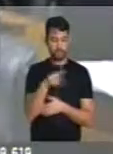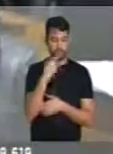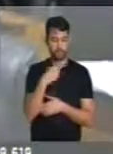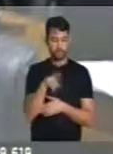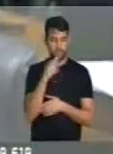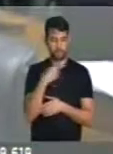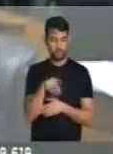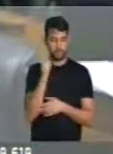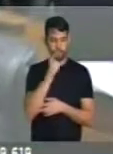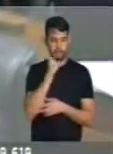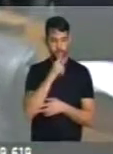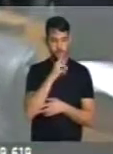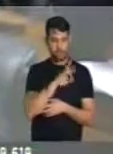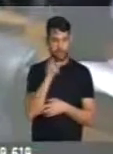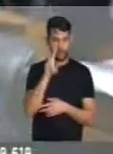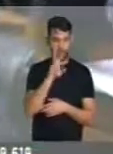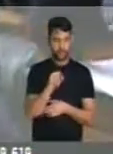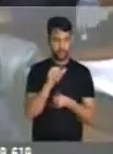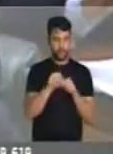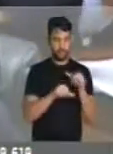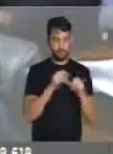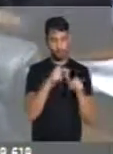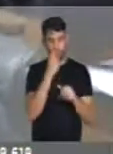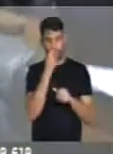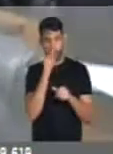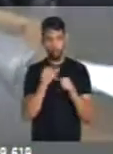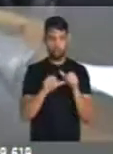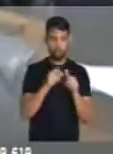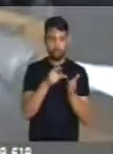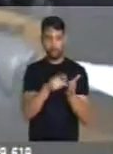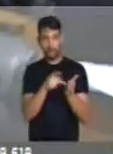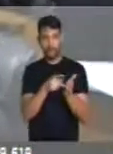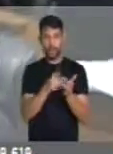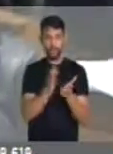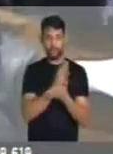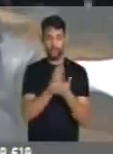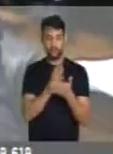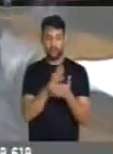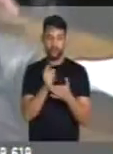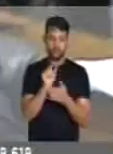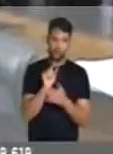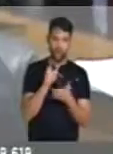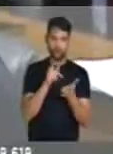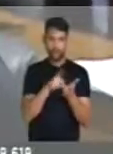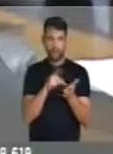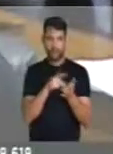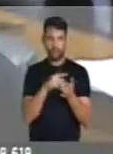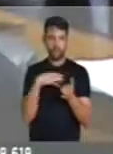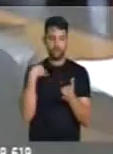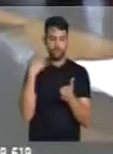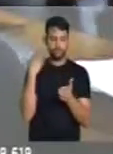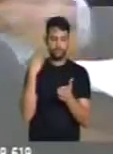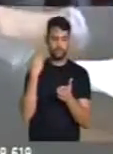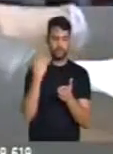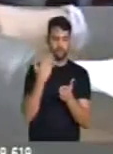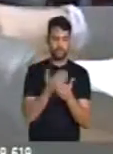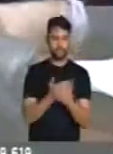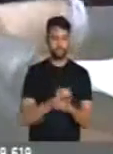uma mentira várias vezes até que ela pareça verdade, usando até meias verdades. Já vem lá...